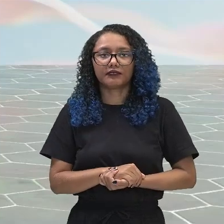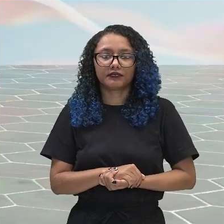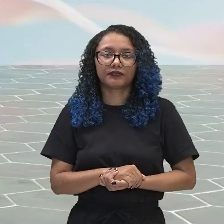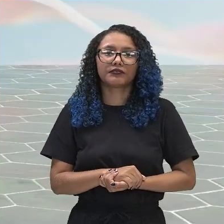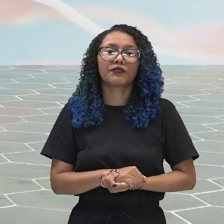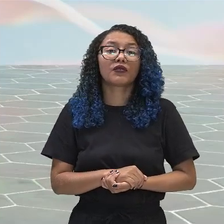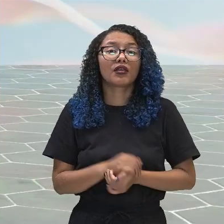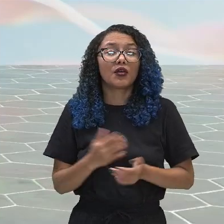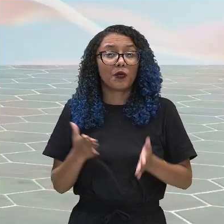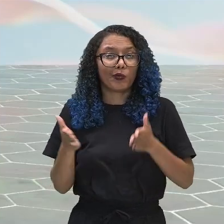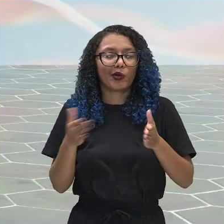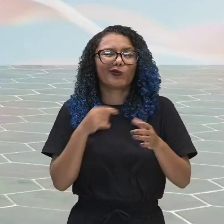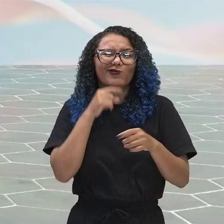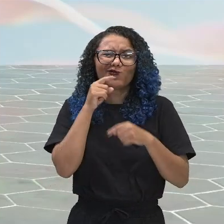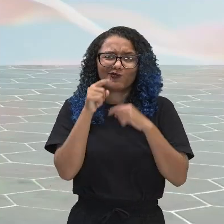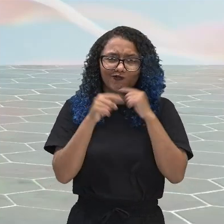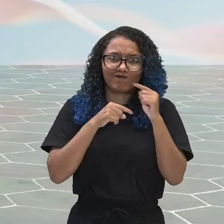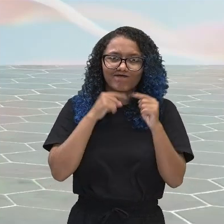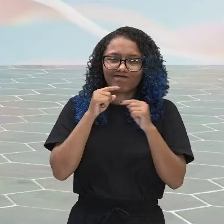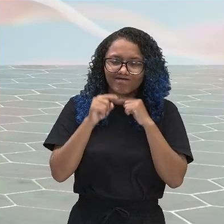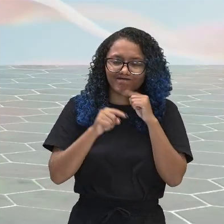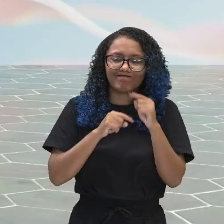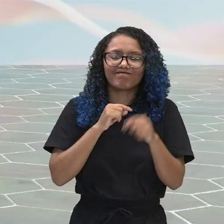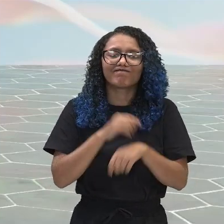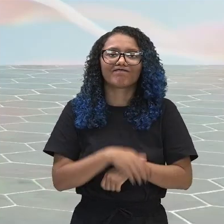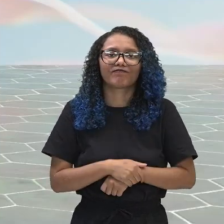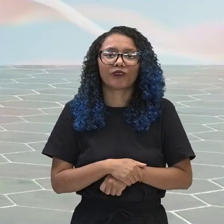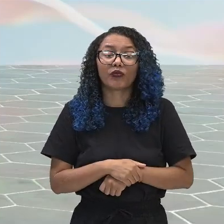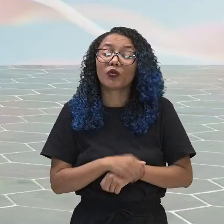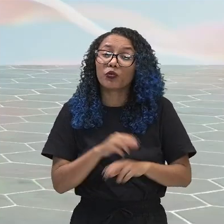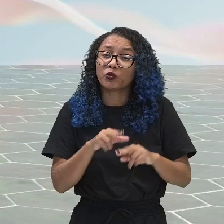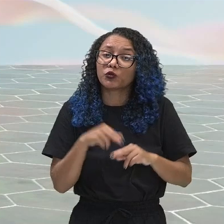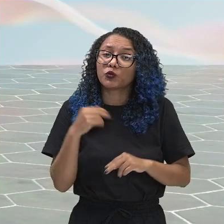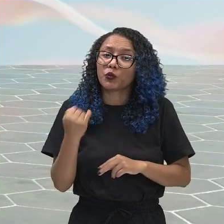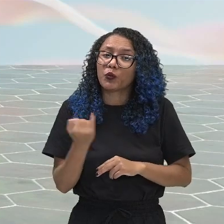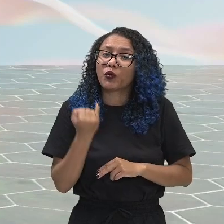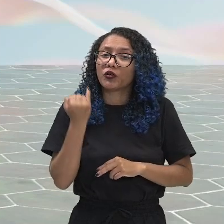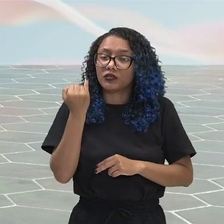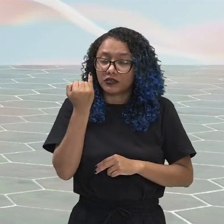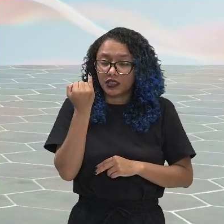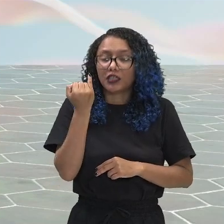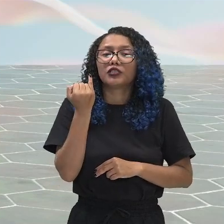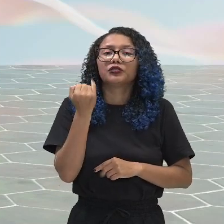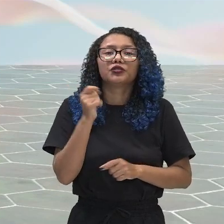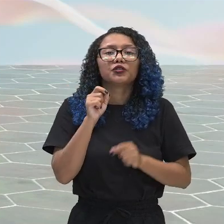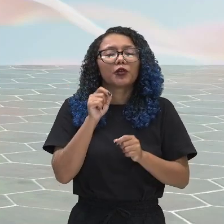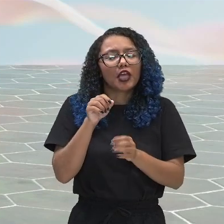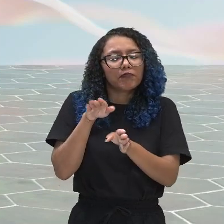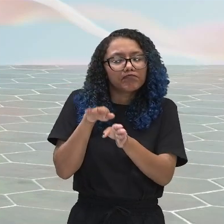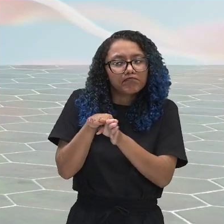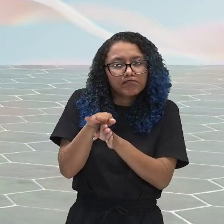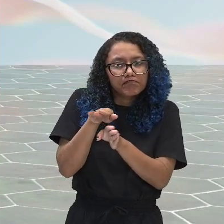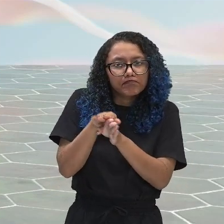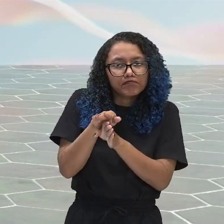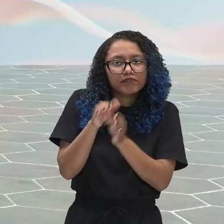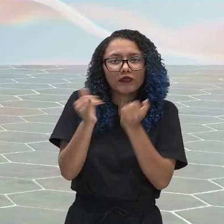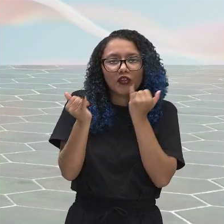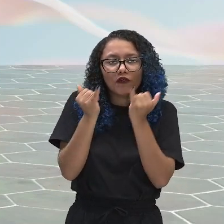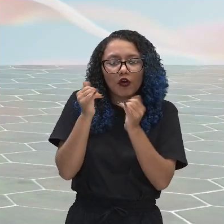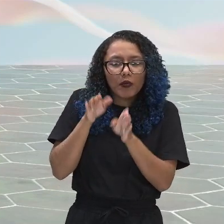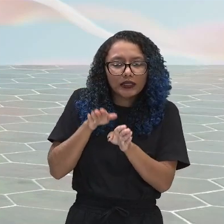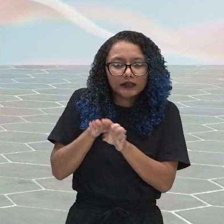dúvidas, né, e por isso é importante a orientação, né, sexual,